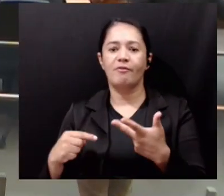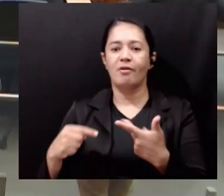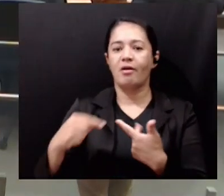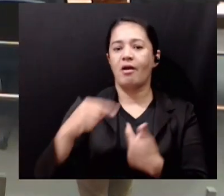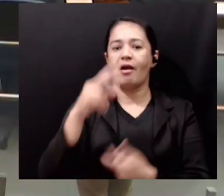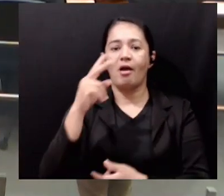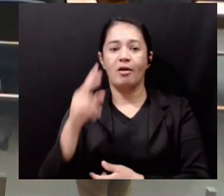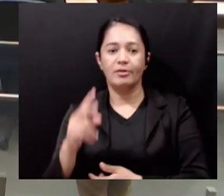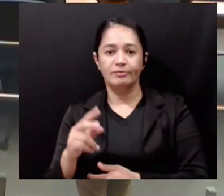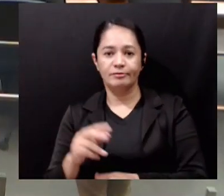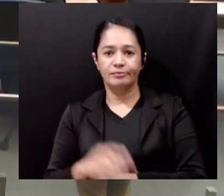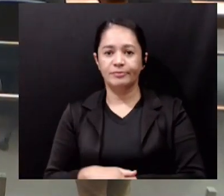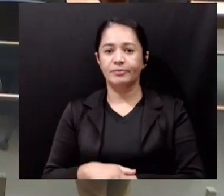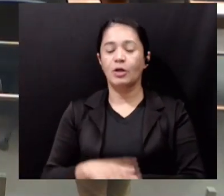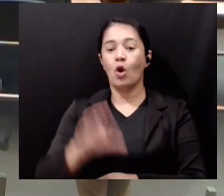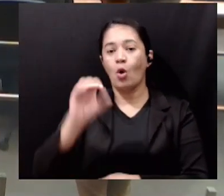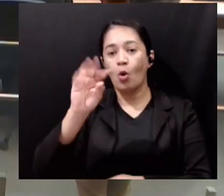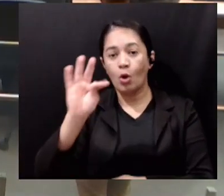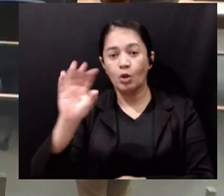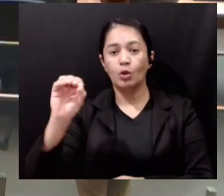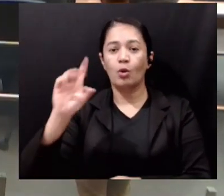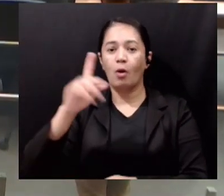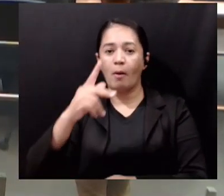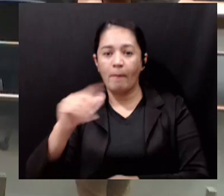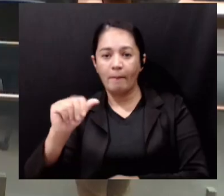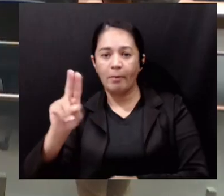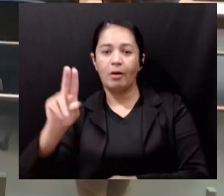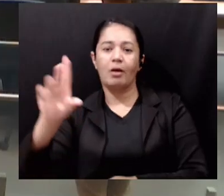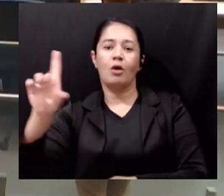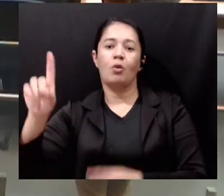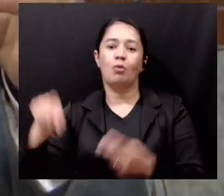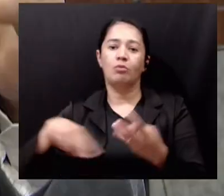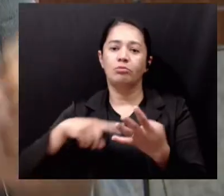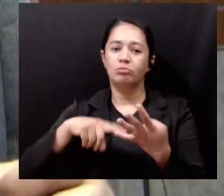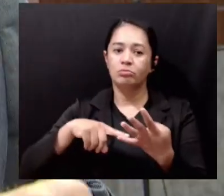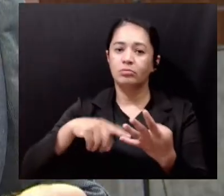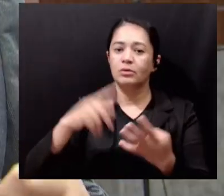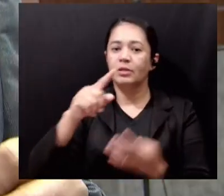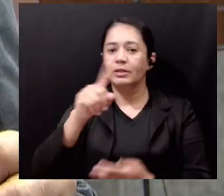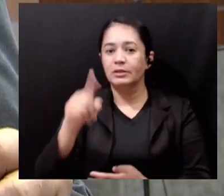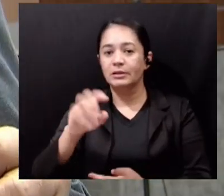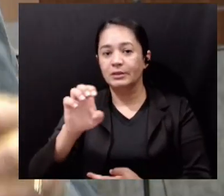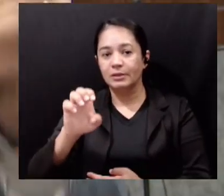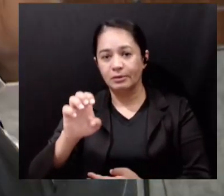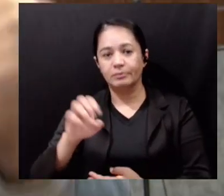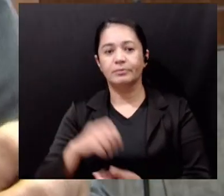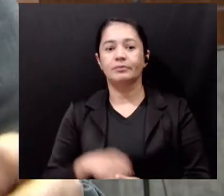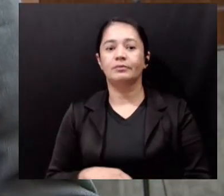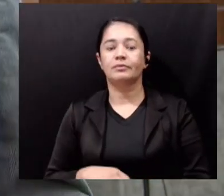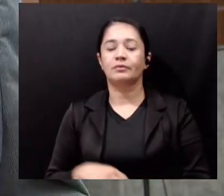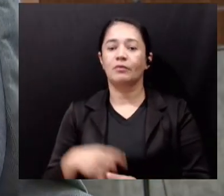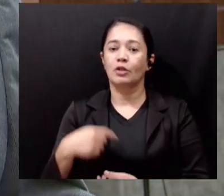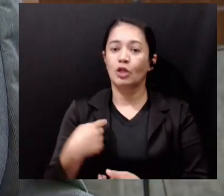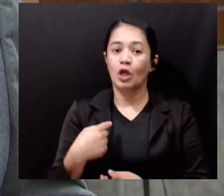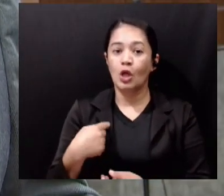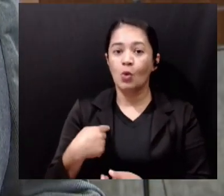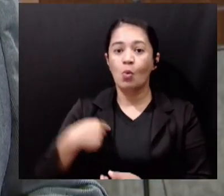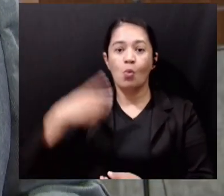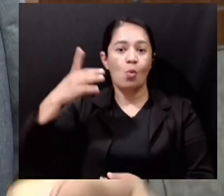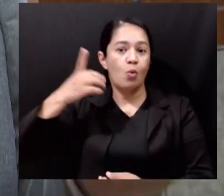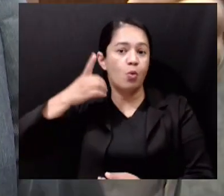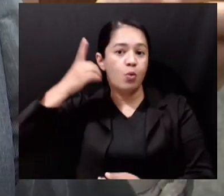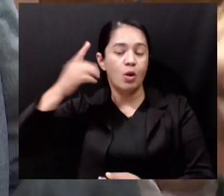Otto Alejandro, Paulo Haddad, Rubens Gás, Vini Oliveira e Zé Carlos. Quando fui deputado federal, eu fiz uma audiência pública